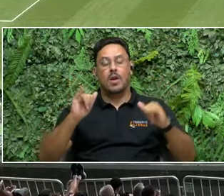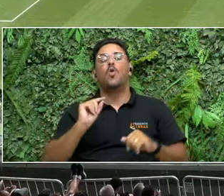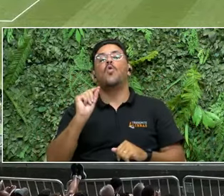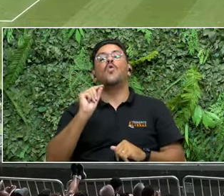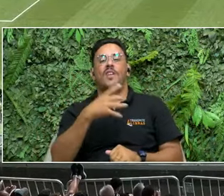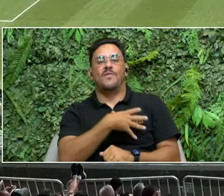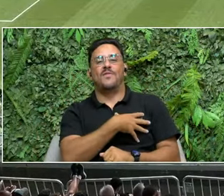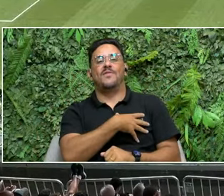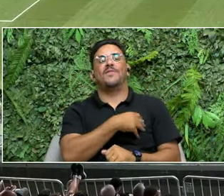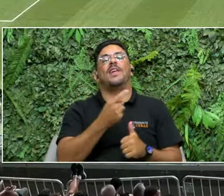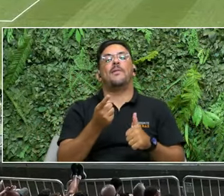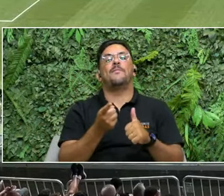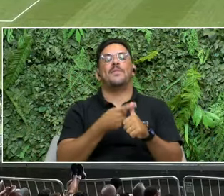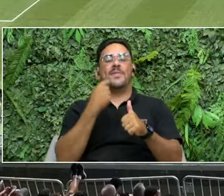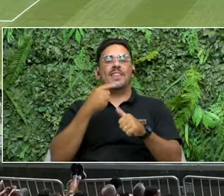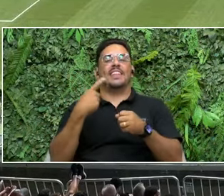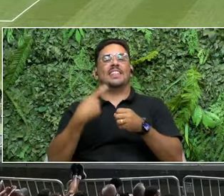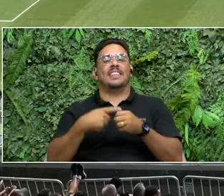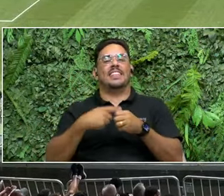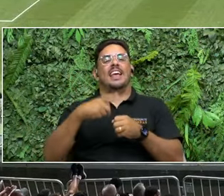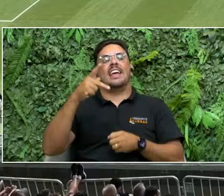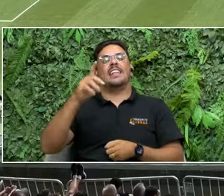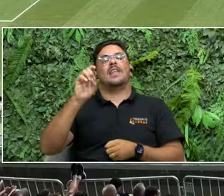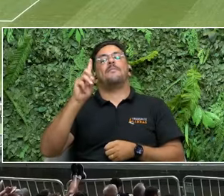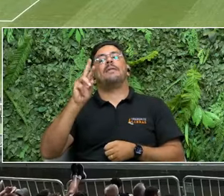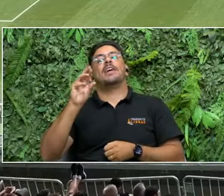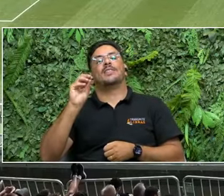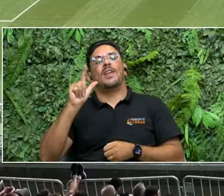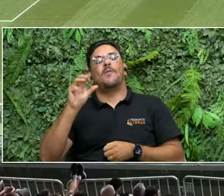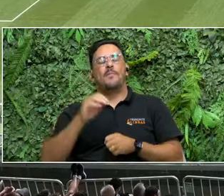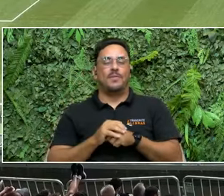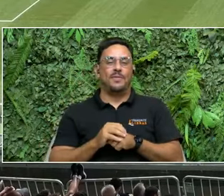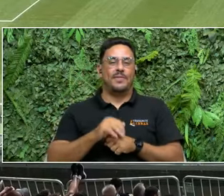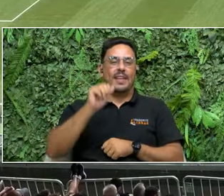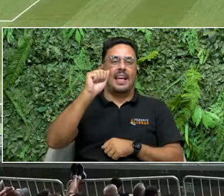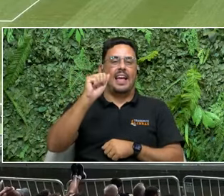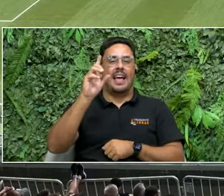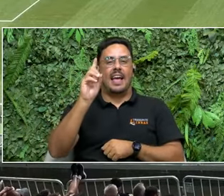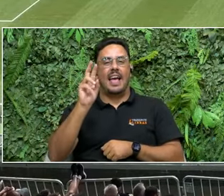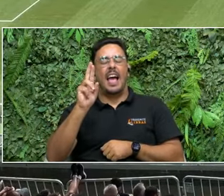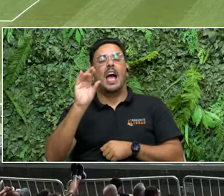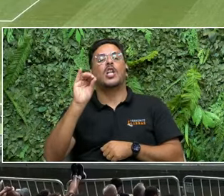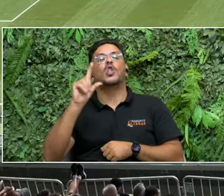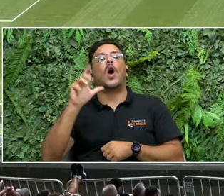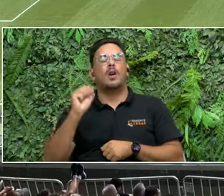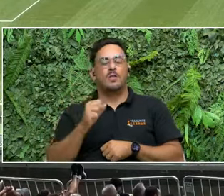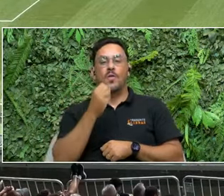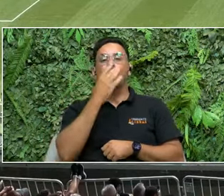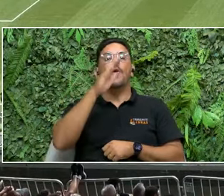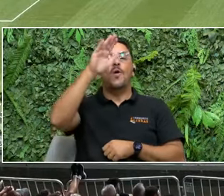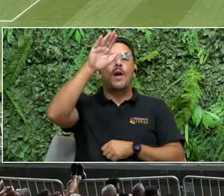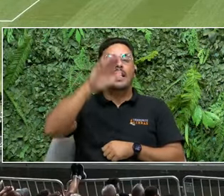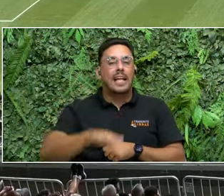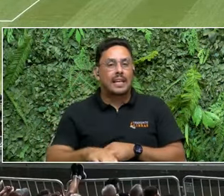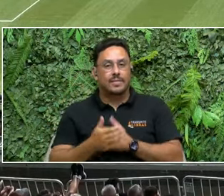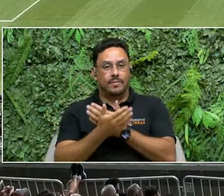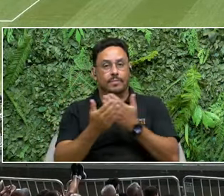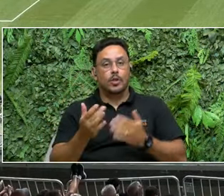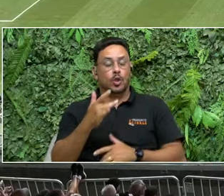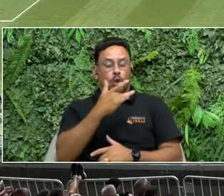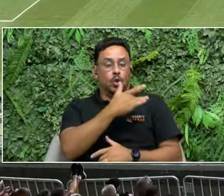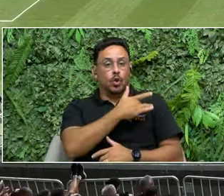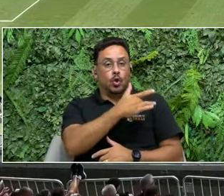pródigo de Pedro Leopoldo Adroaldo Leal muito boa tarde Bob